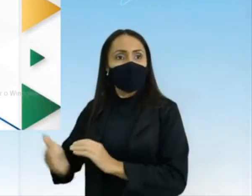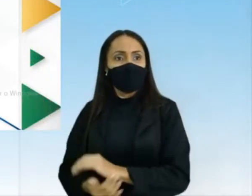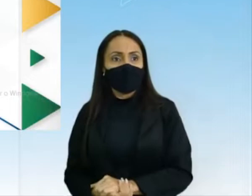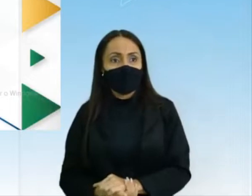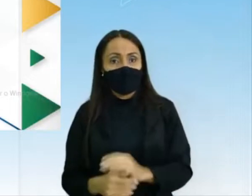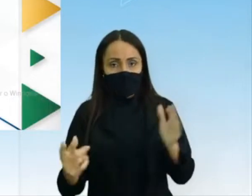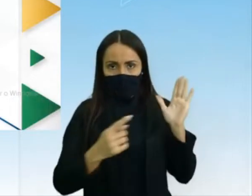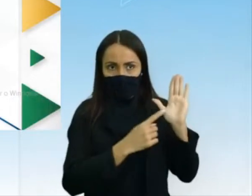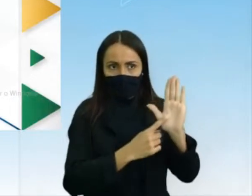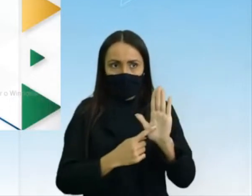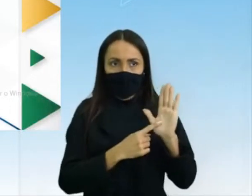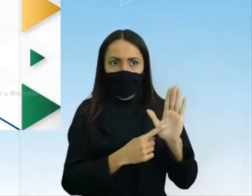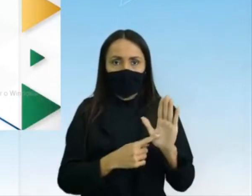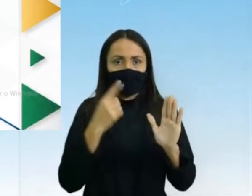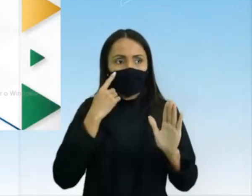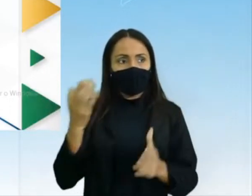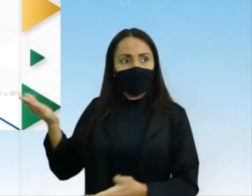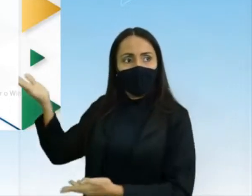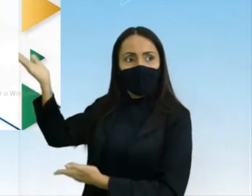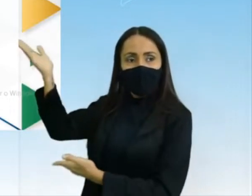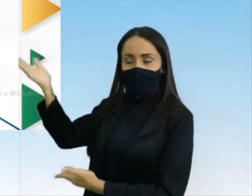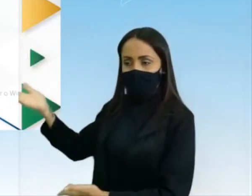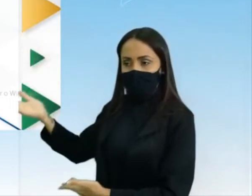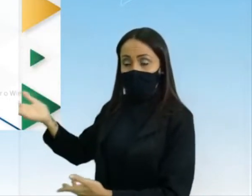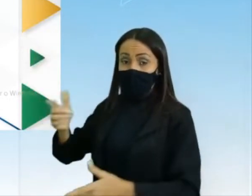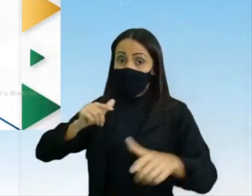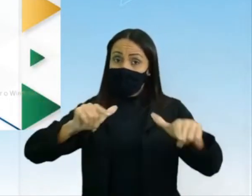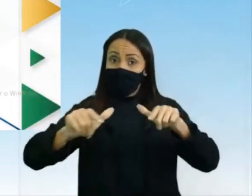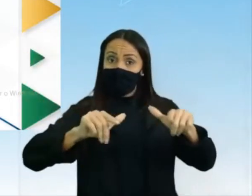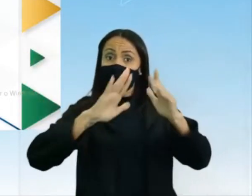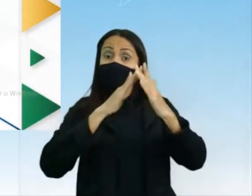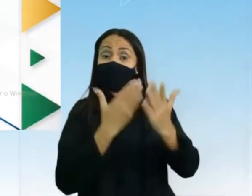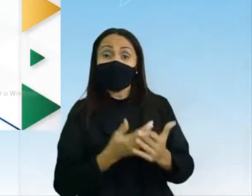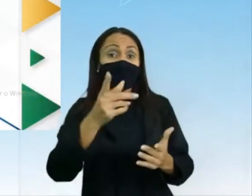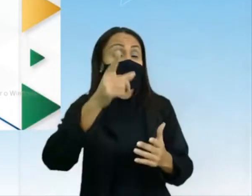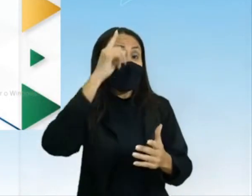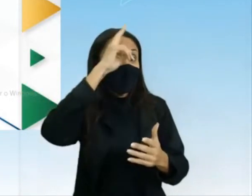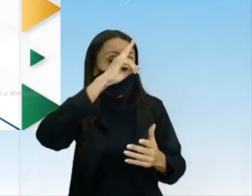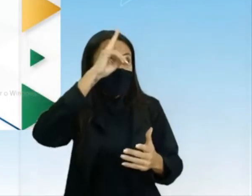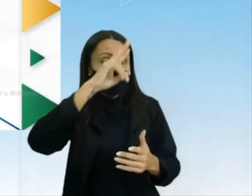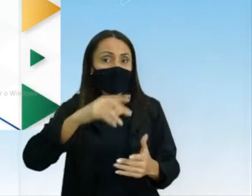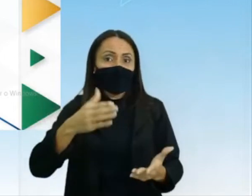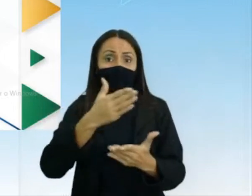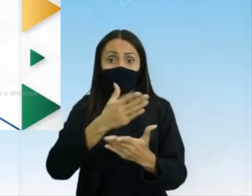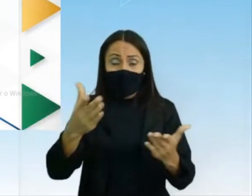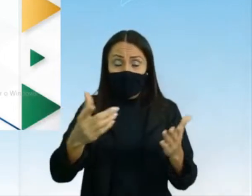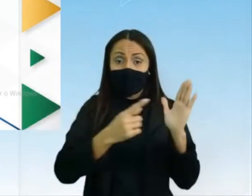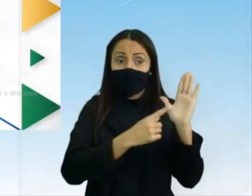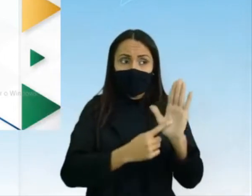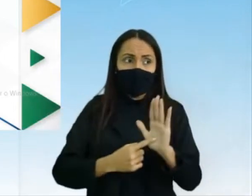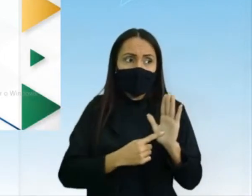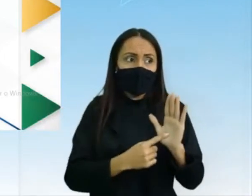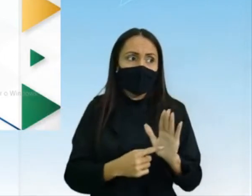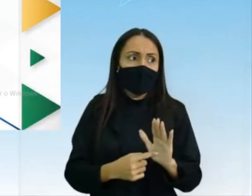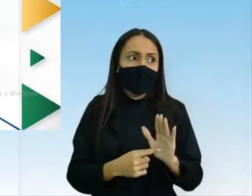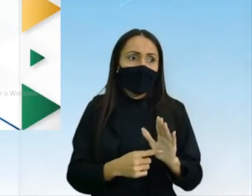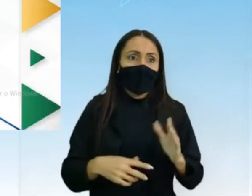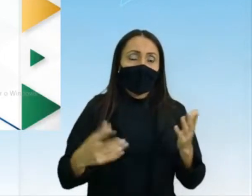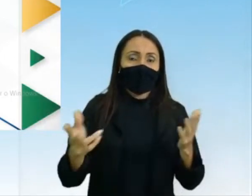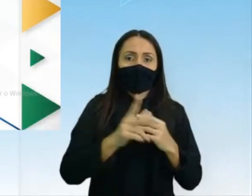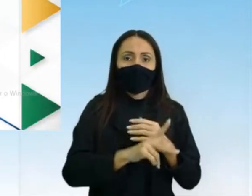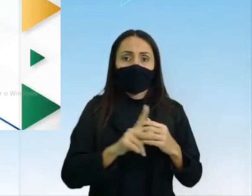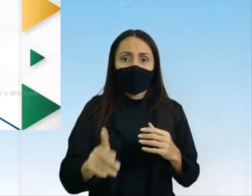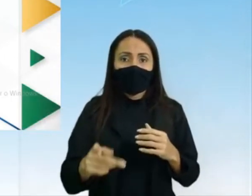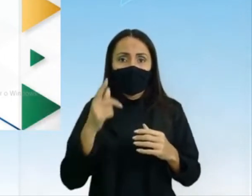a apresentação do trabalho escolar. Lembrem-se que vocês vão apresentar aos seus